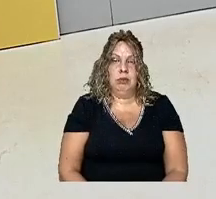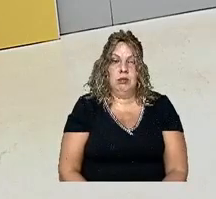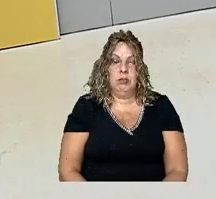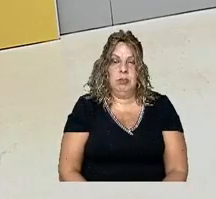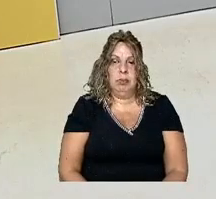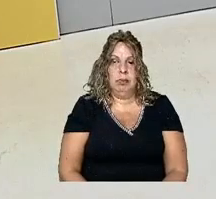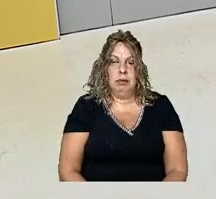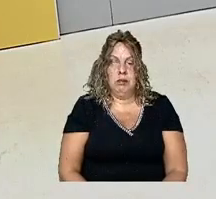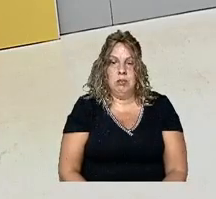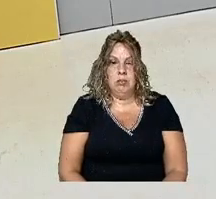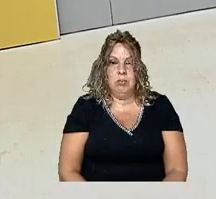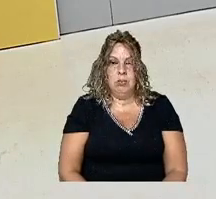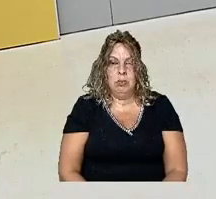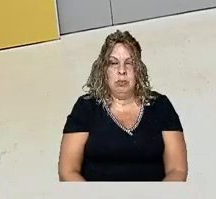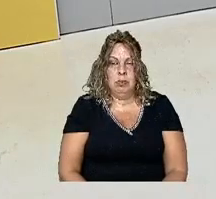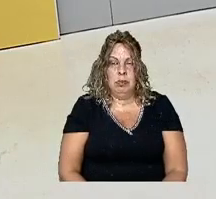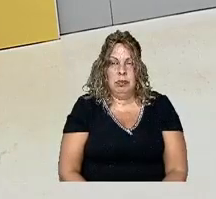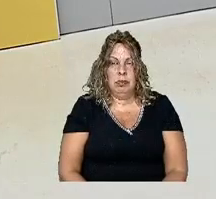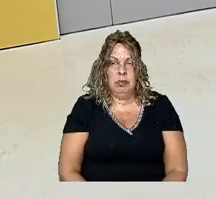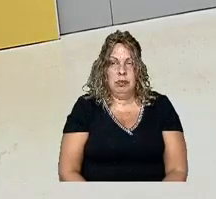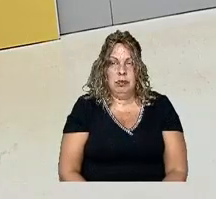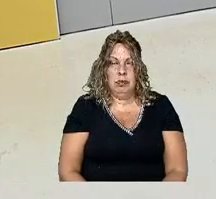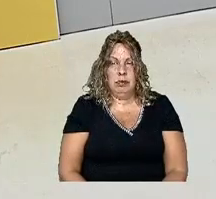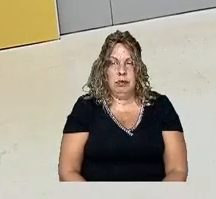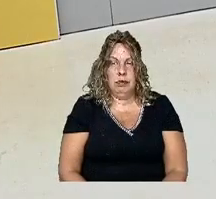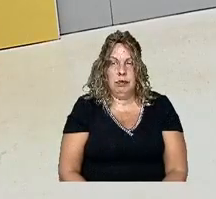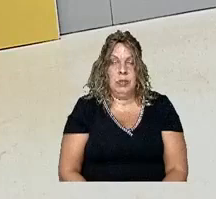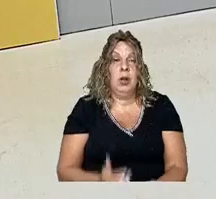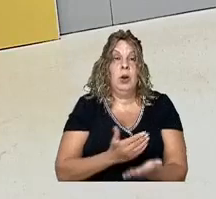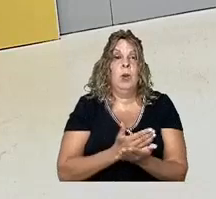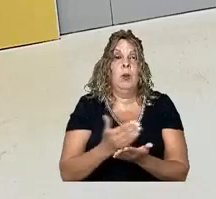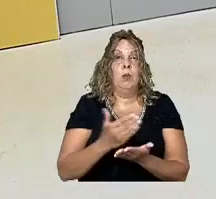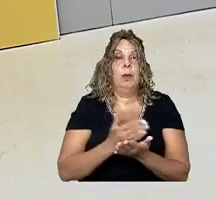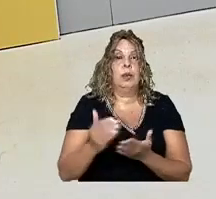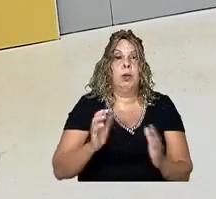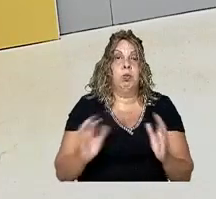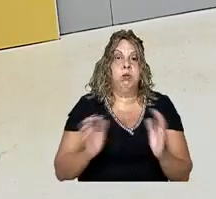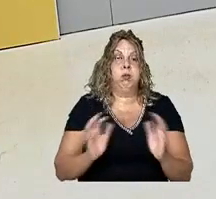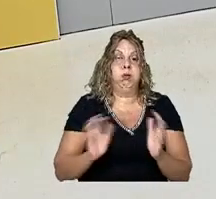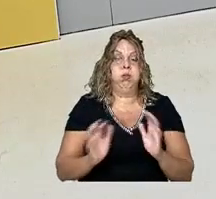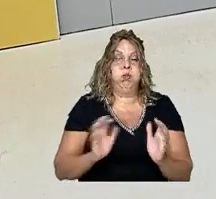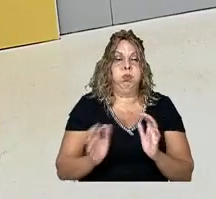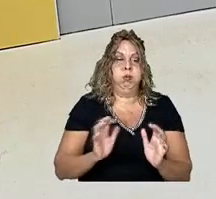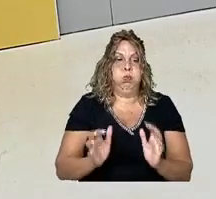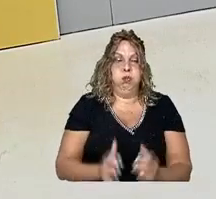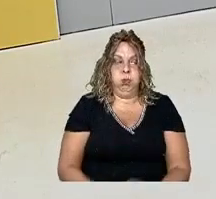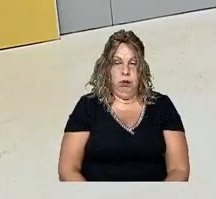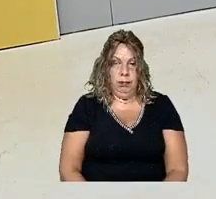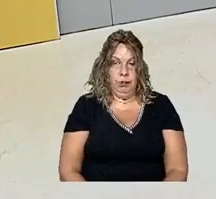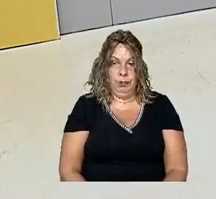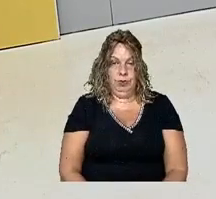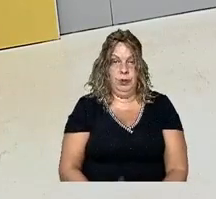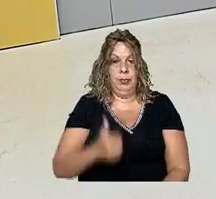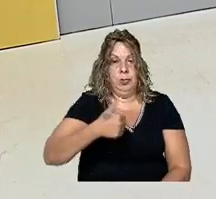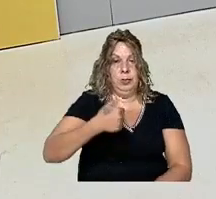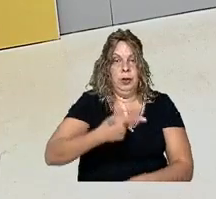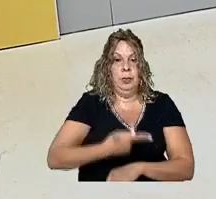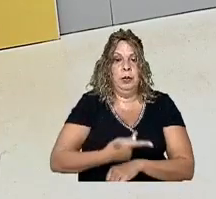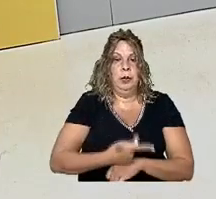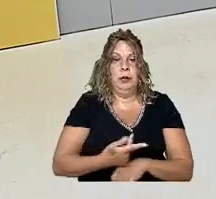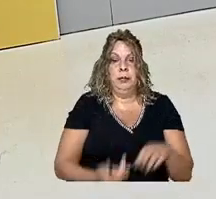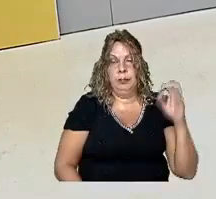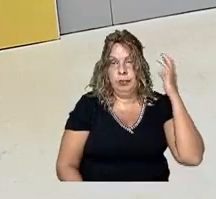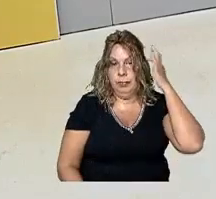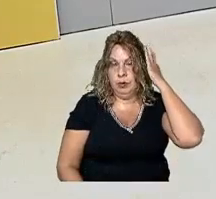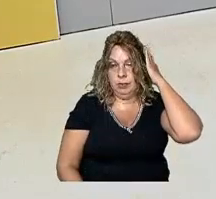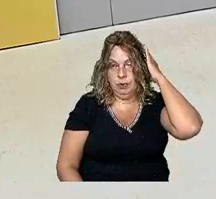Liga, sorteador, é hora de sacolejar as bolinhas, hora de cozinhar essas bolinhas, hora de começar o primeiro sorteio do domingo com